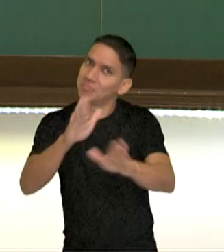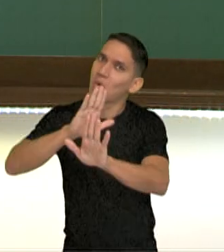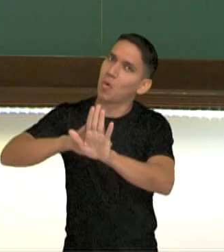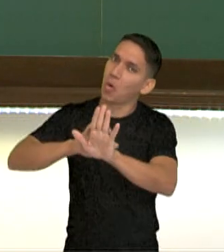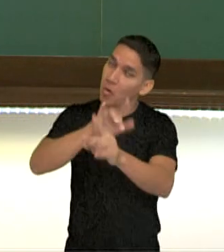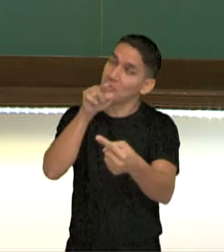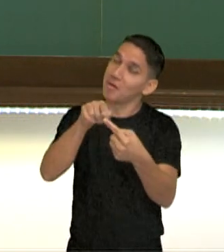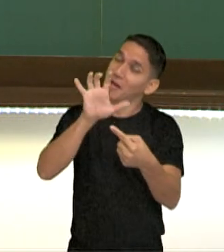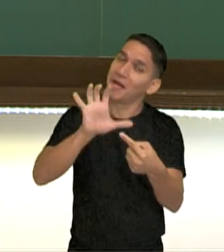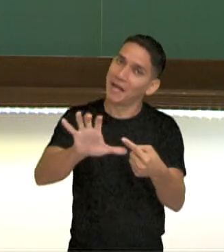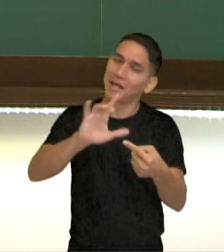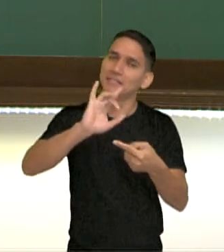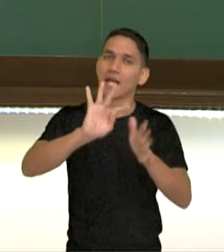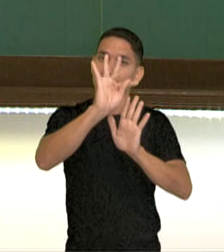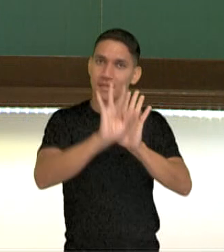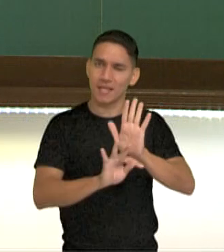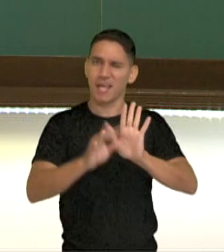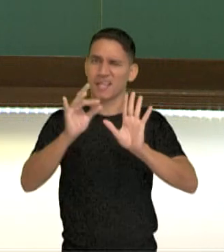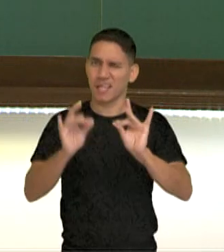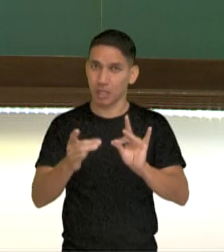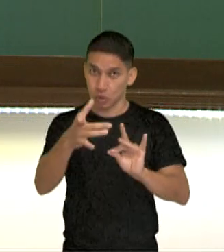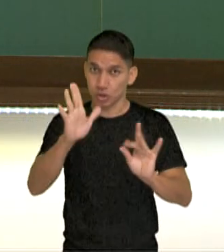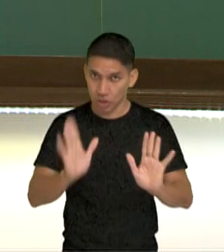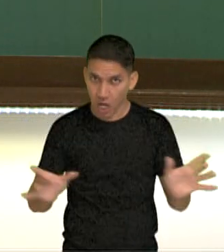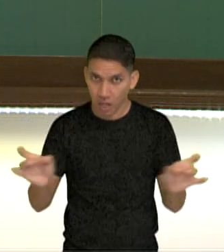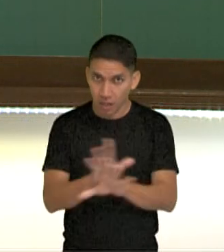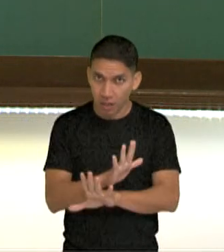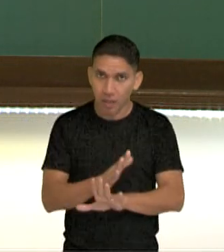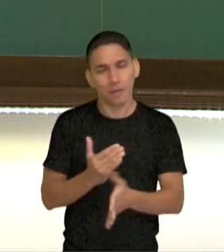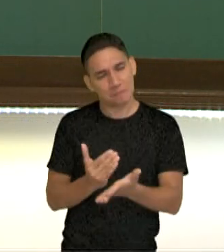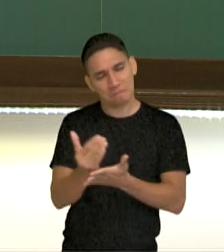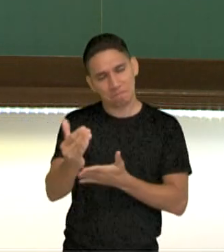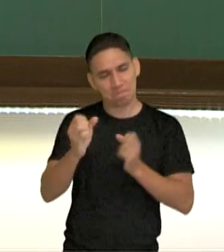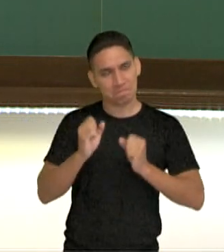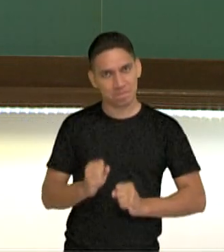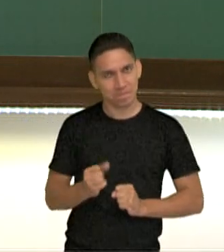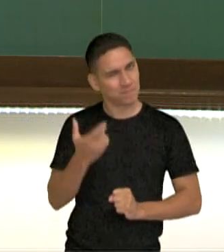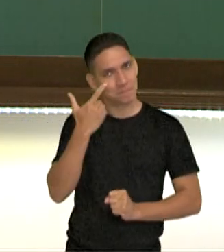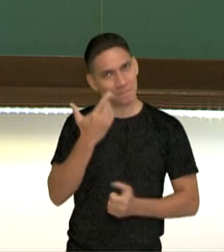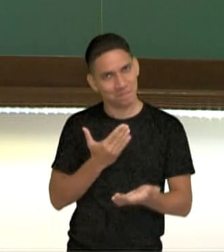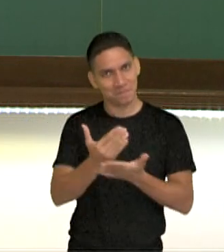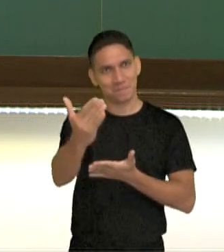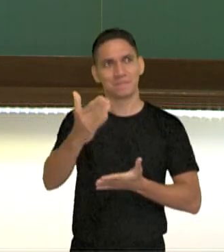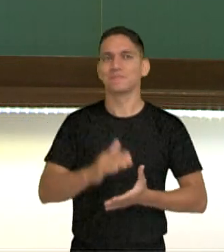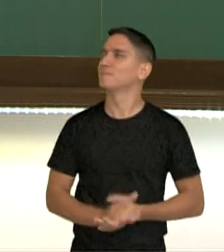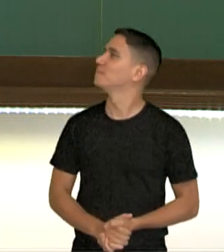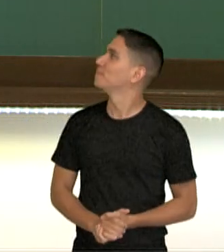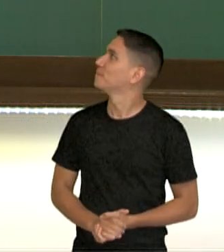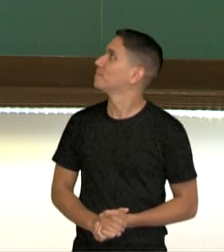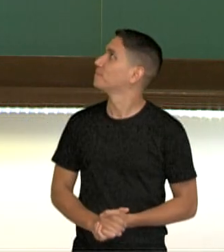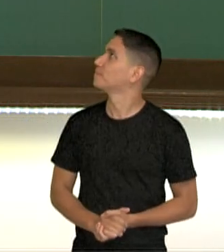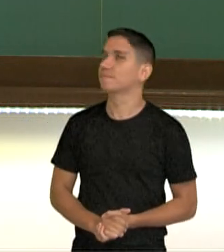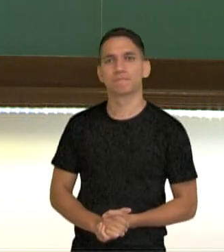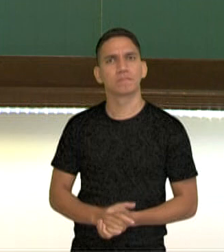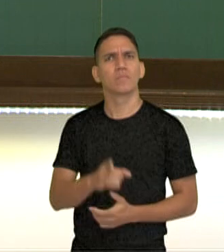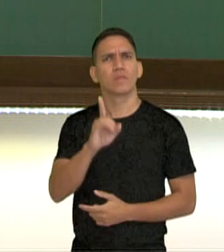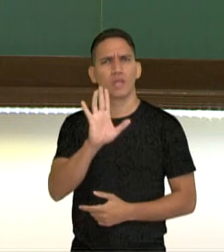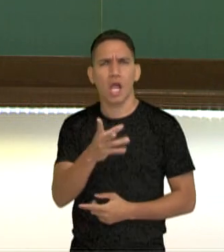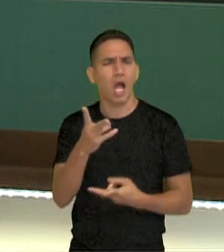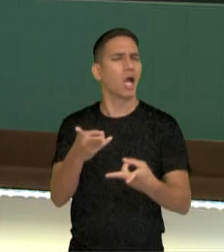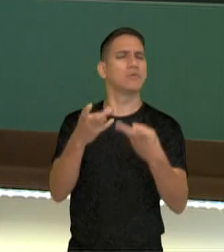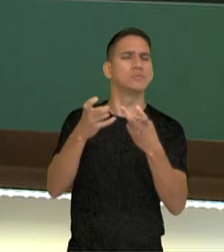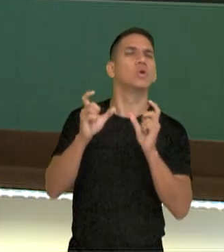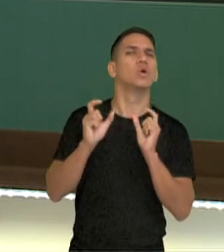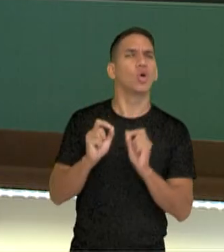texto descritivo. Vocês estão prontos? Vamos começar então? Let's start! Você já ouviu falar